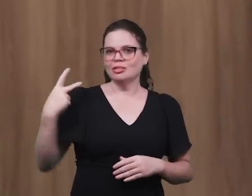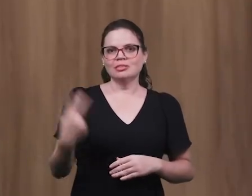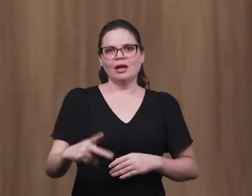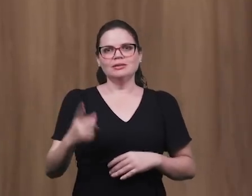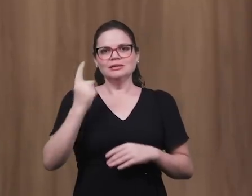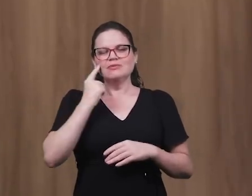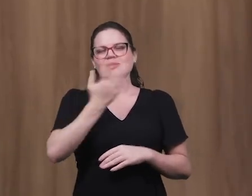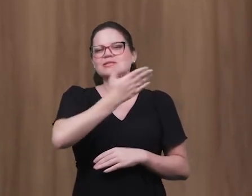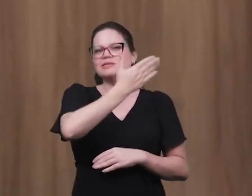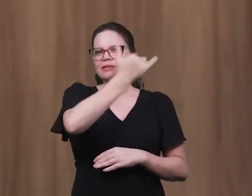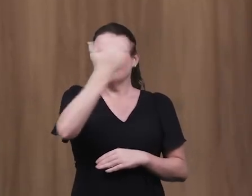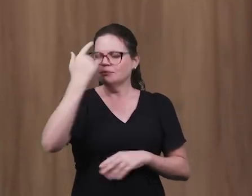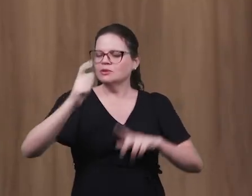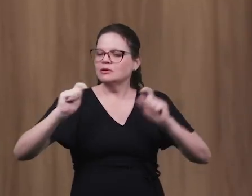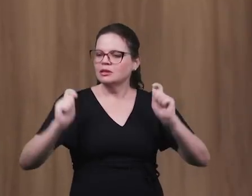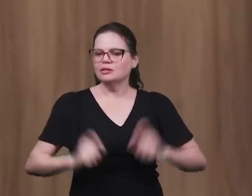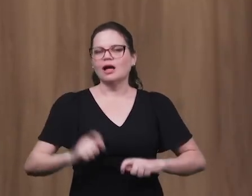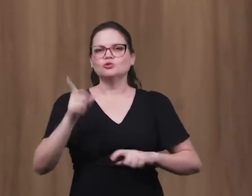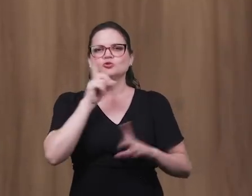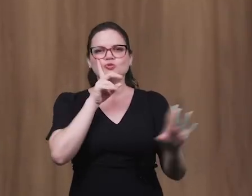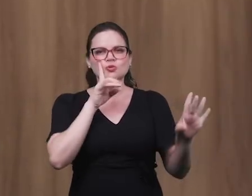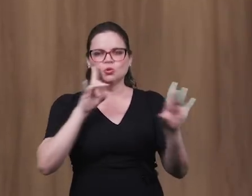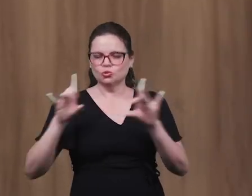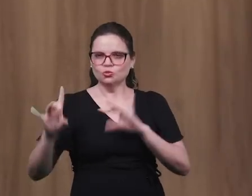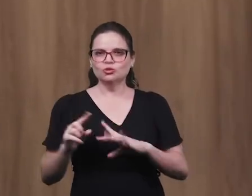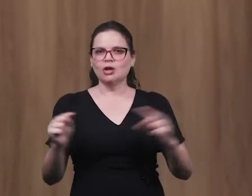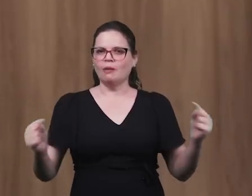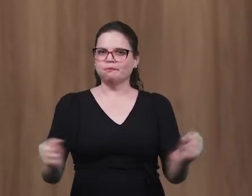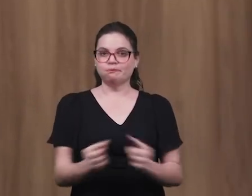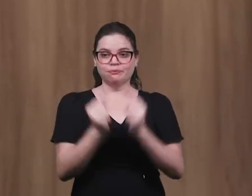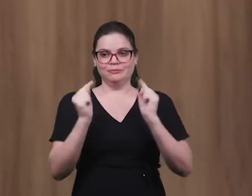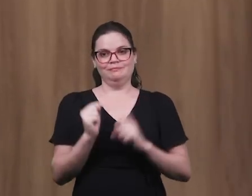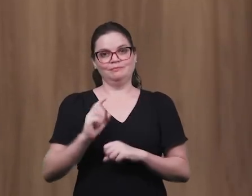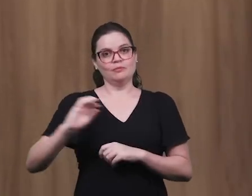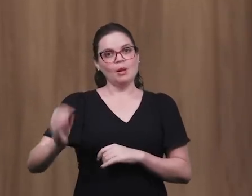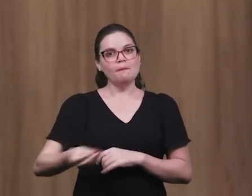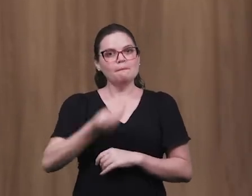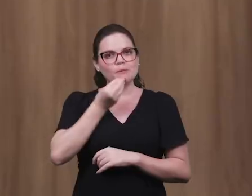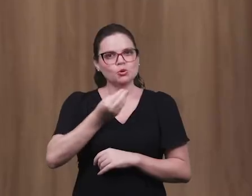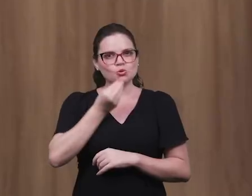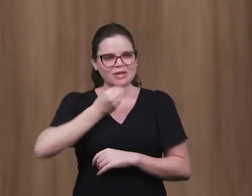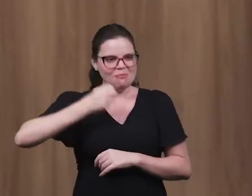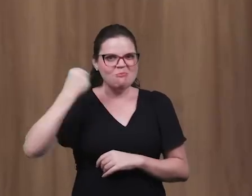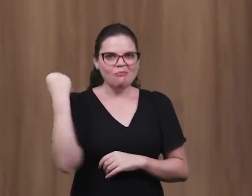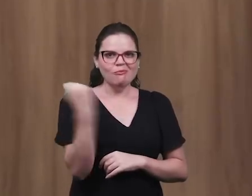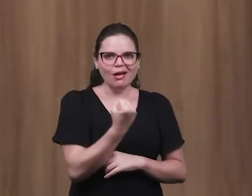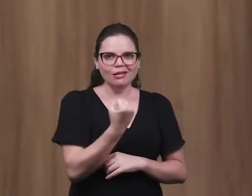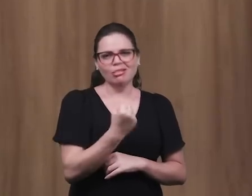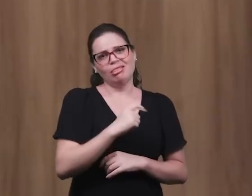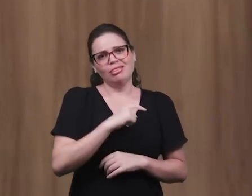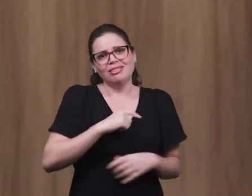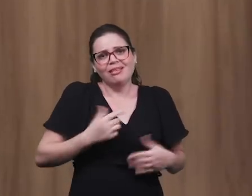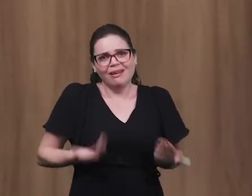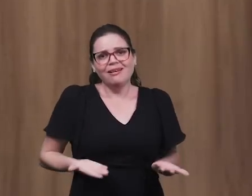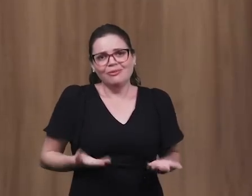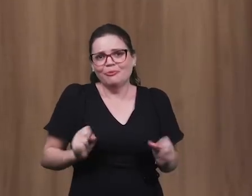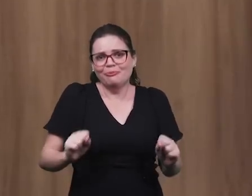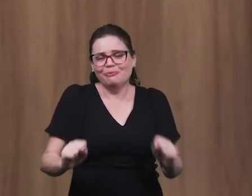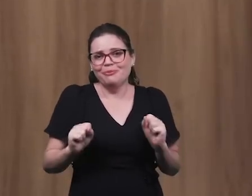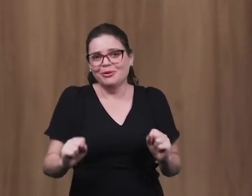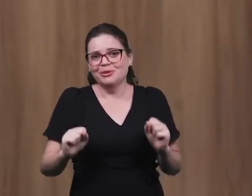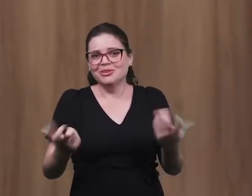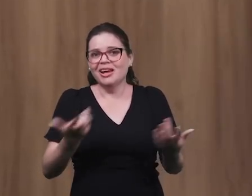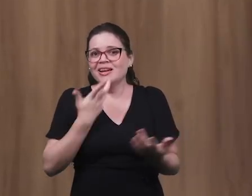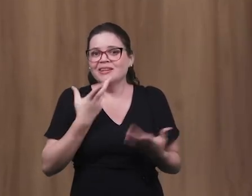preceitos de sabedoria no seu dia a dia. A oportunidade de ele agir contra Saul ele teve. Como ele poderia dizer: